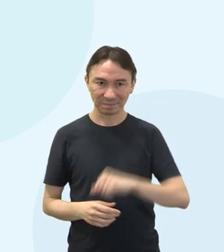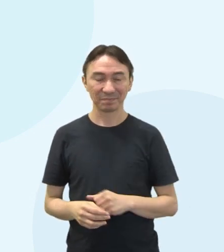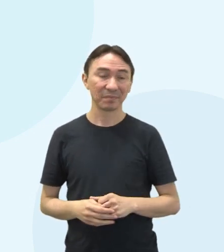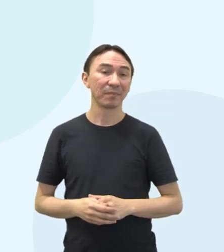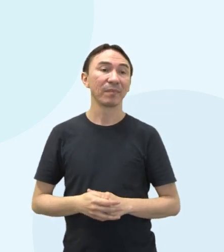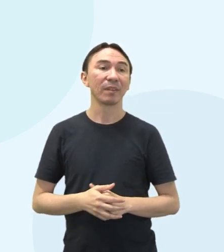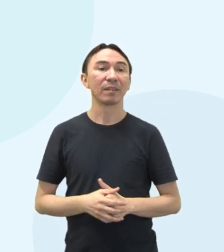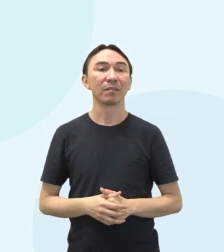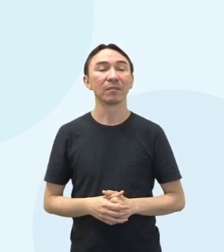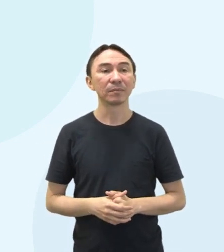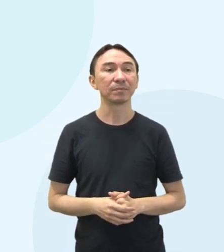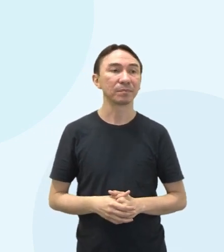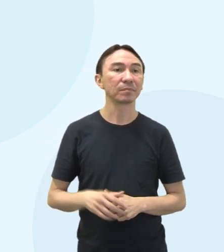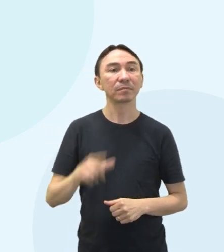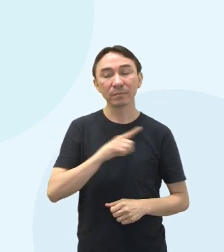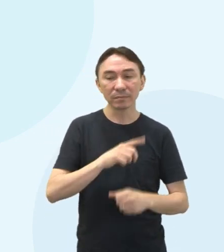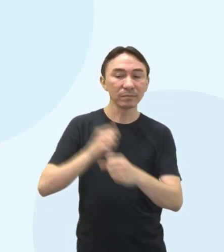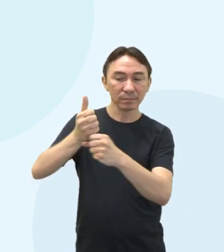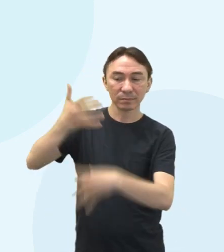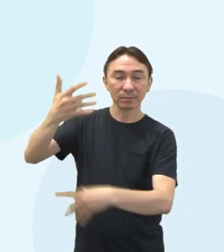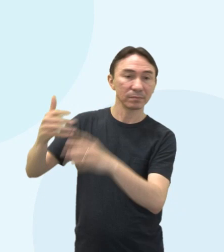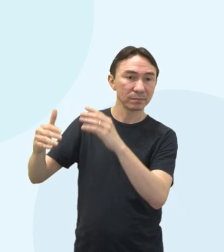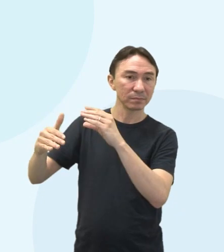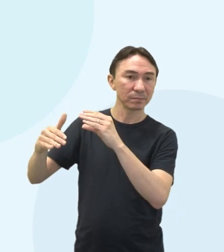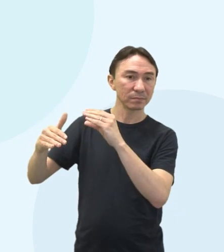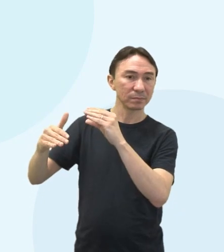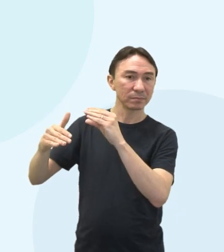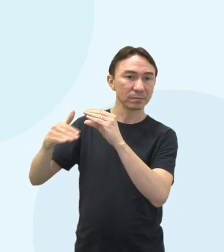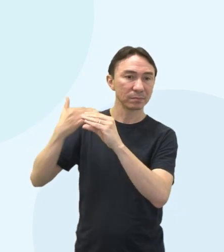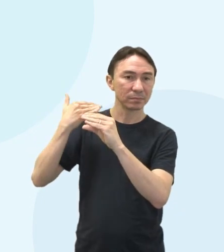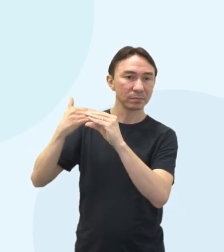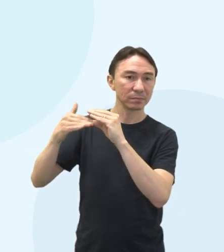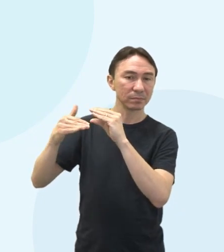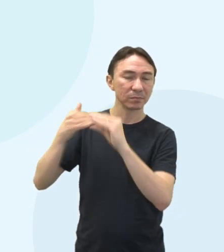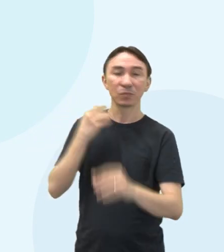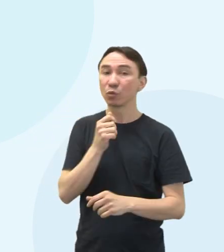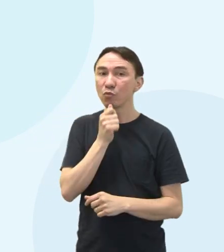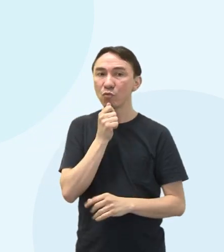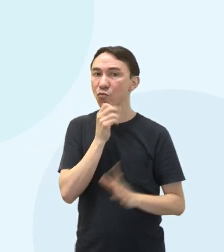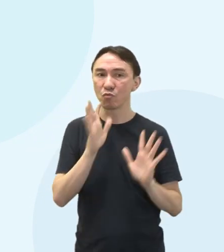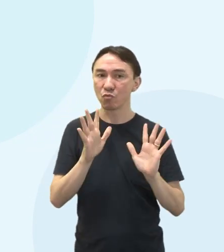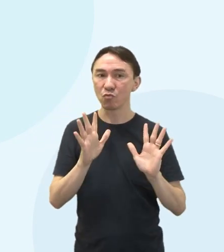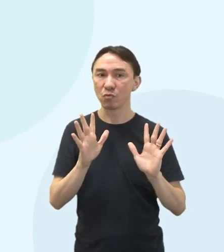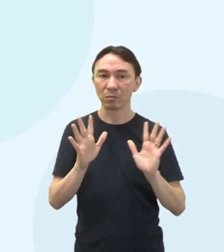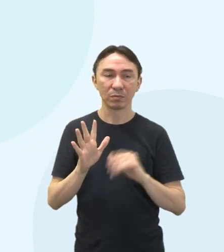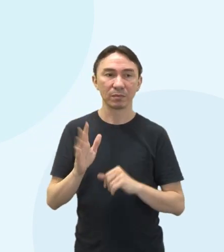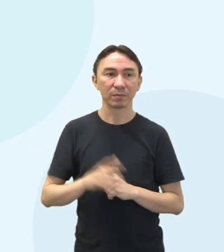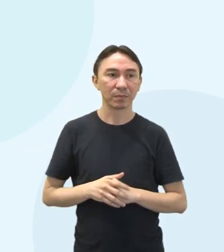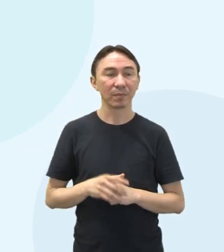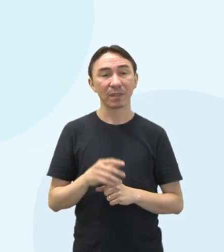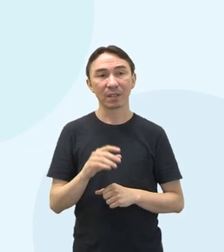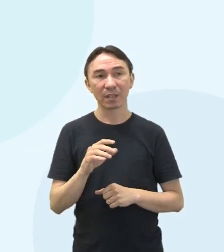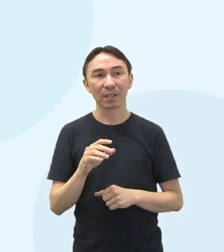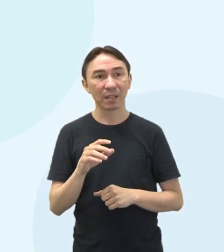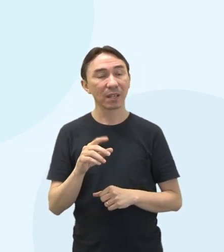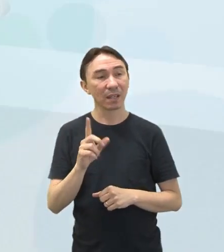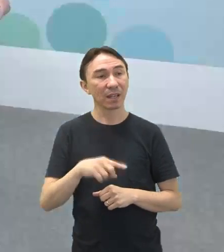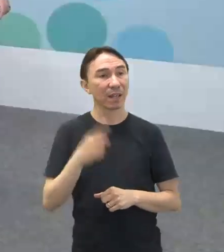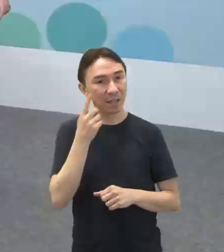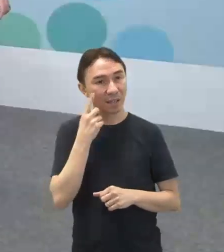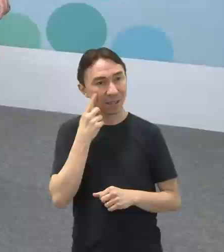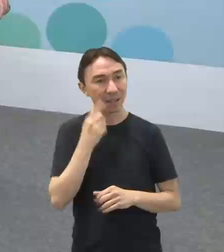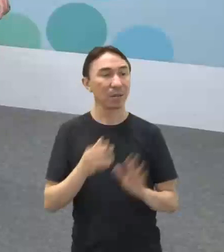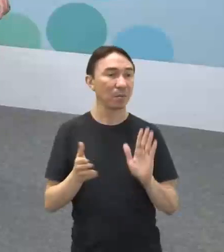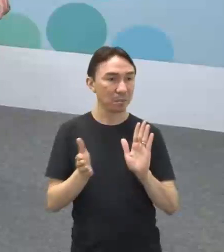faremos aí a interação por enquanto ou ainda não Não ainda não ainda não né proposta aí da unidade tem mais de